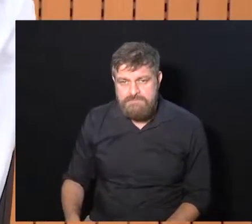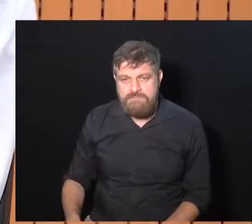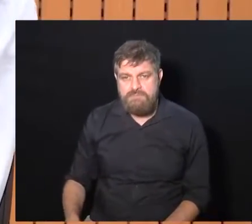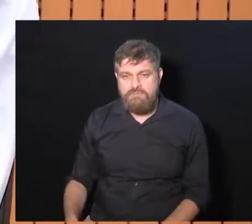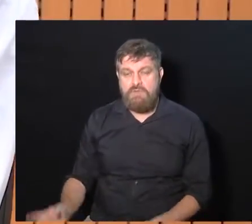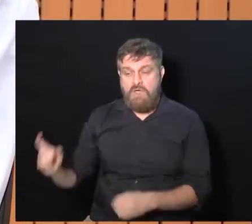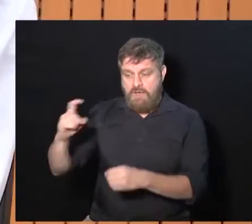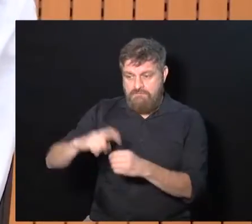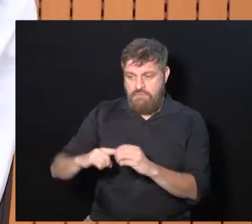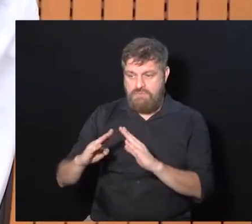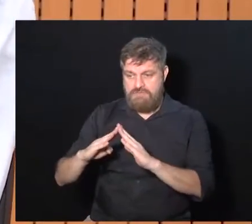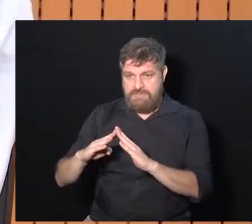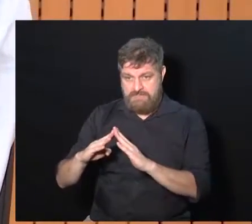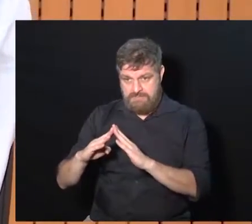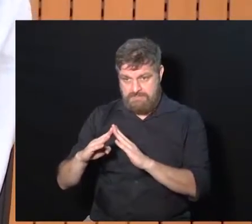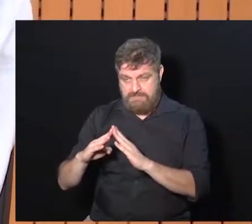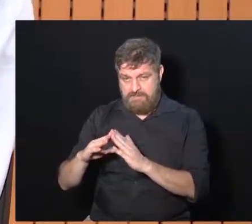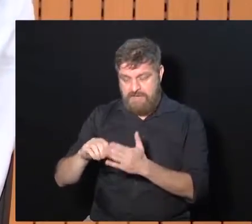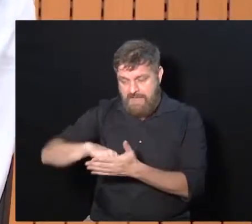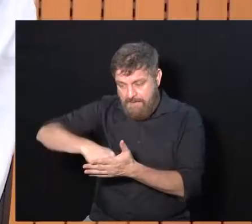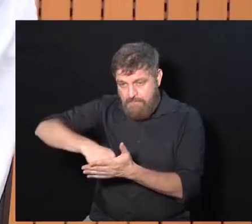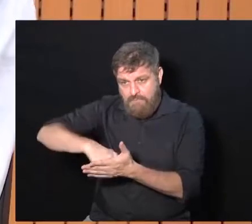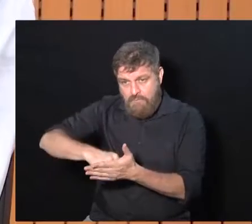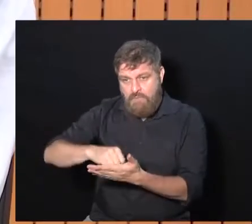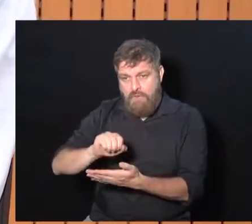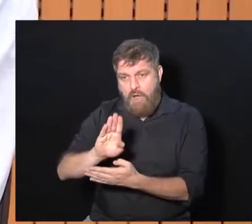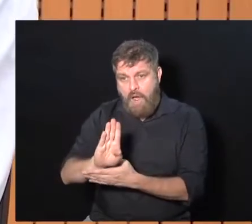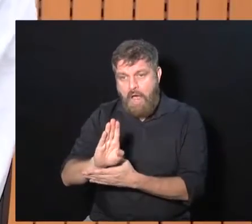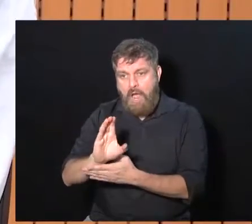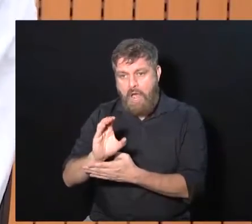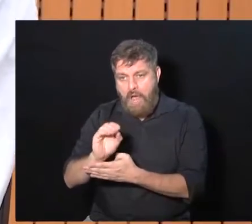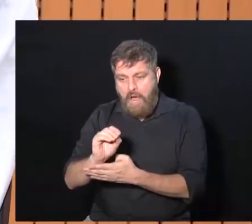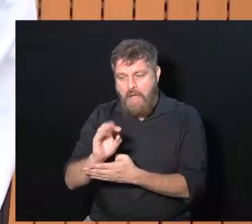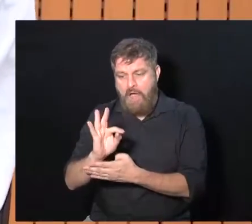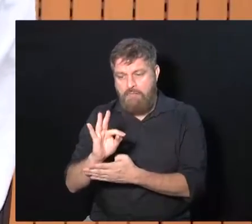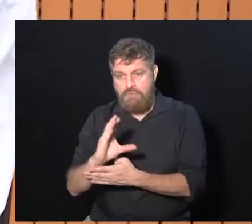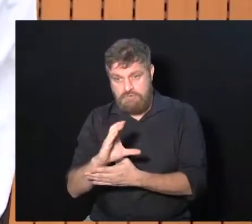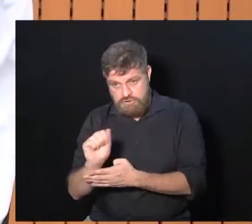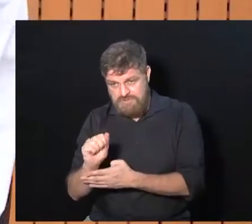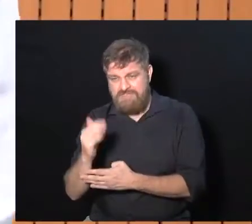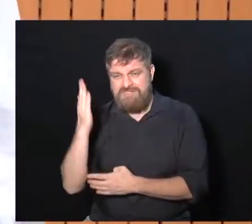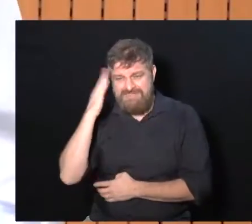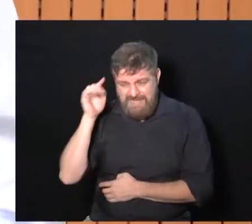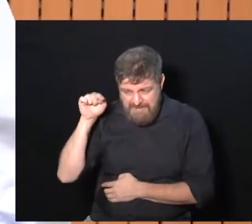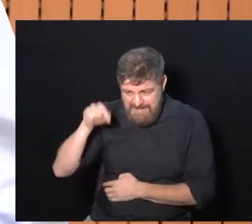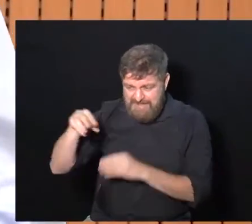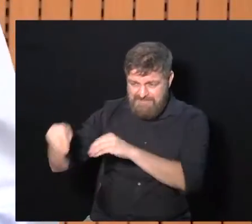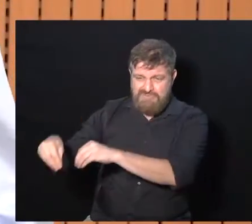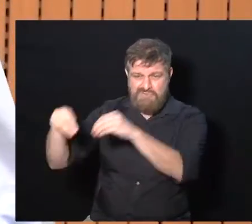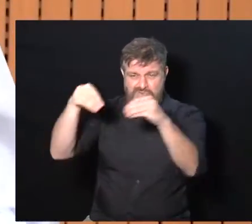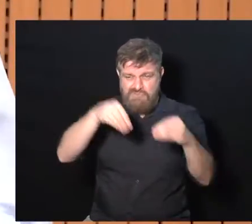reimplantação da Botica da Família. Né, a gente sabe que quando teve aquela ocorrência de mudança lá do